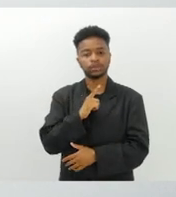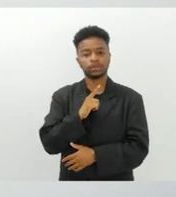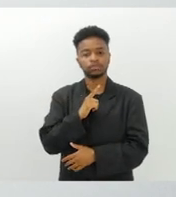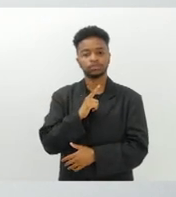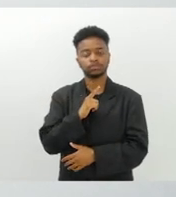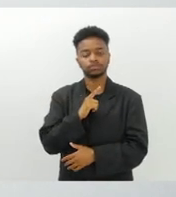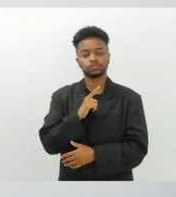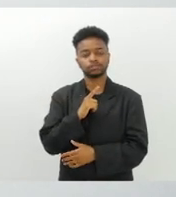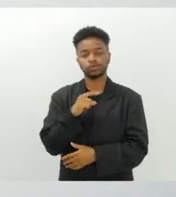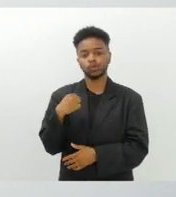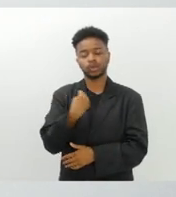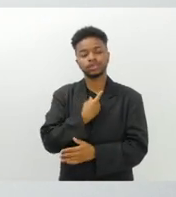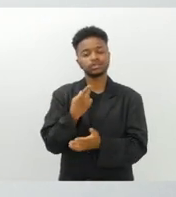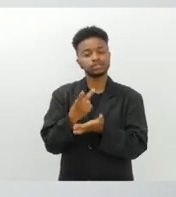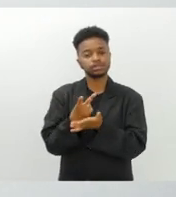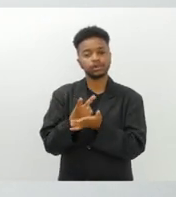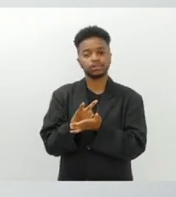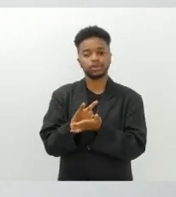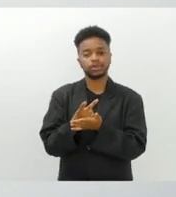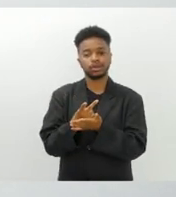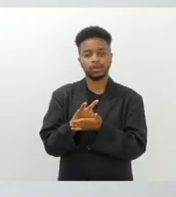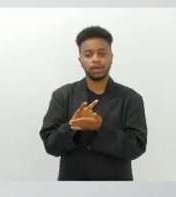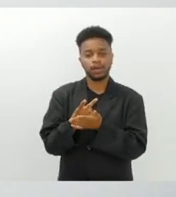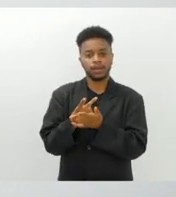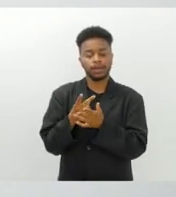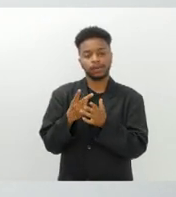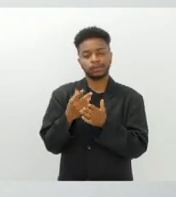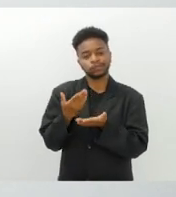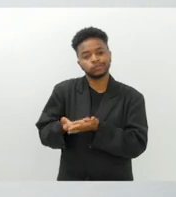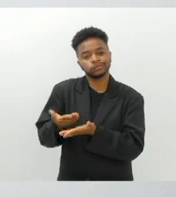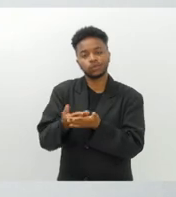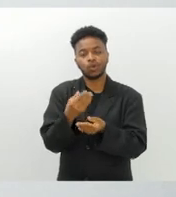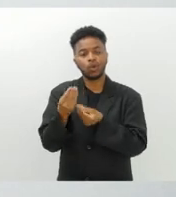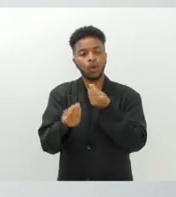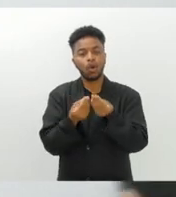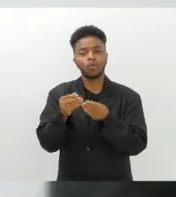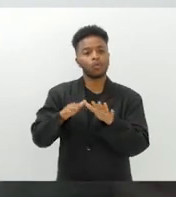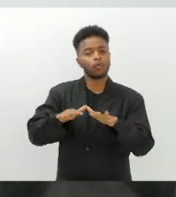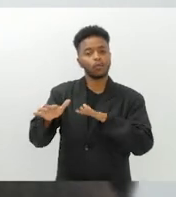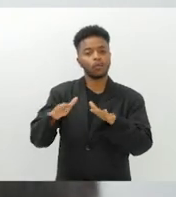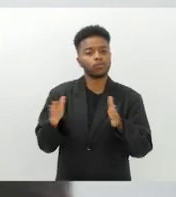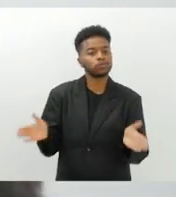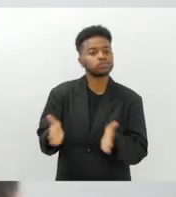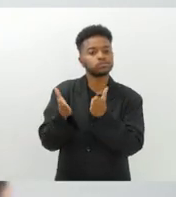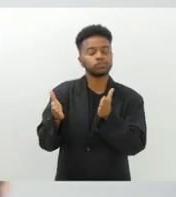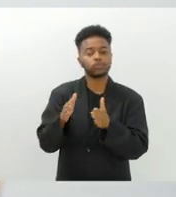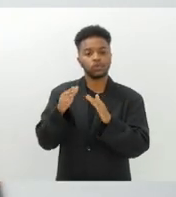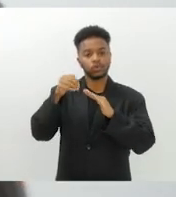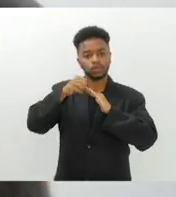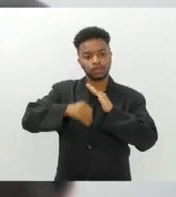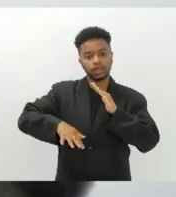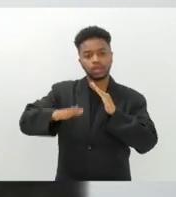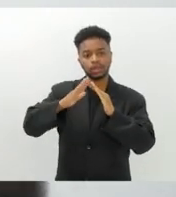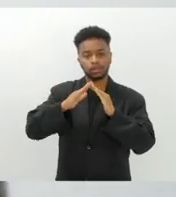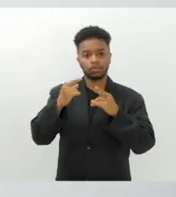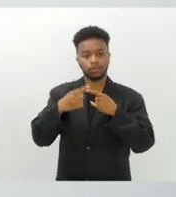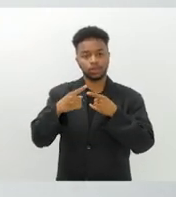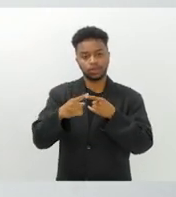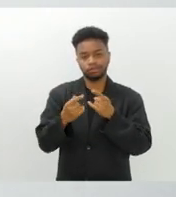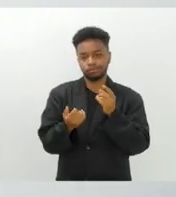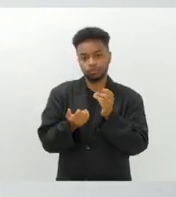mergulhado, né, no processo de mobilização dos terreiros, seja no Rio de Janeiro, que é o ponto de partida